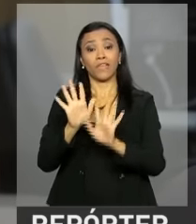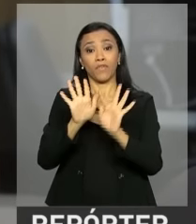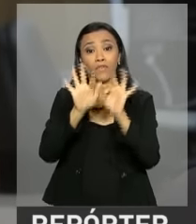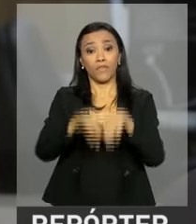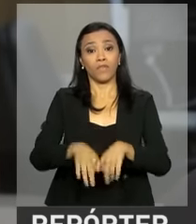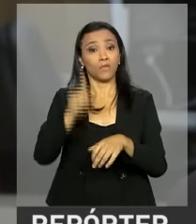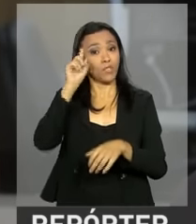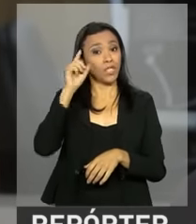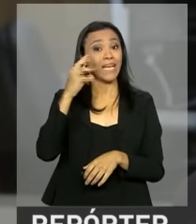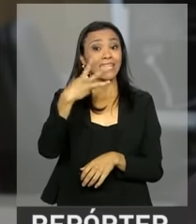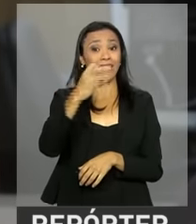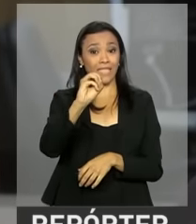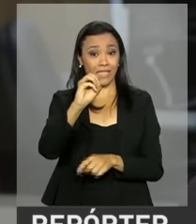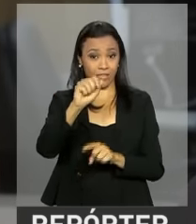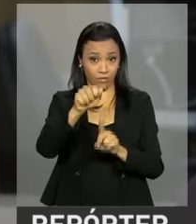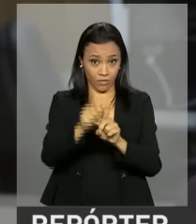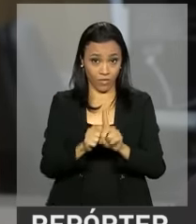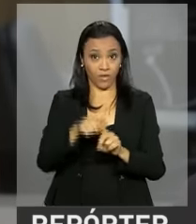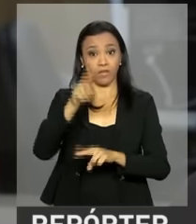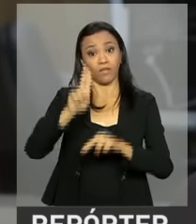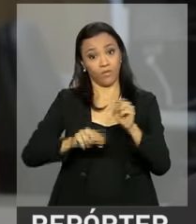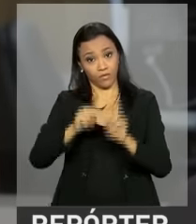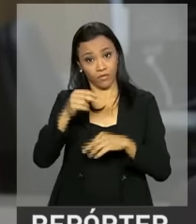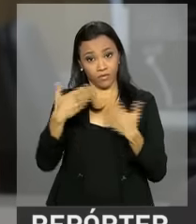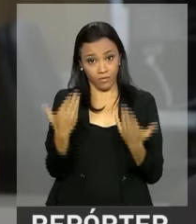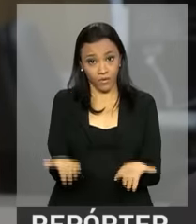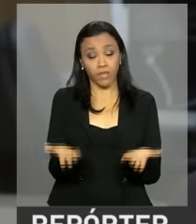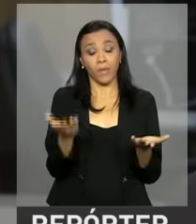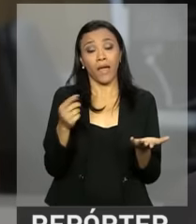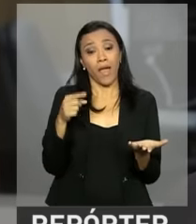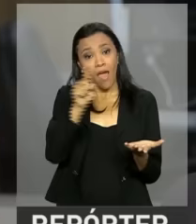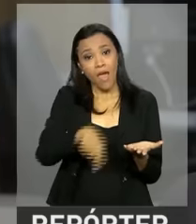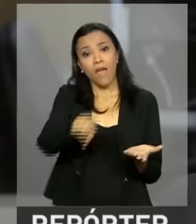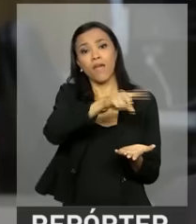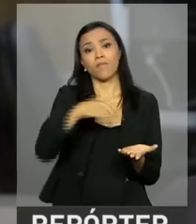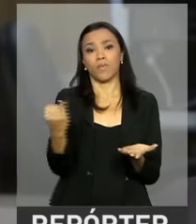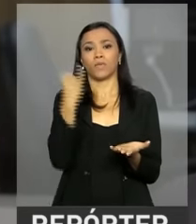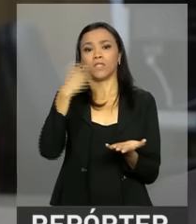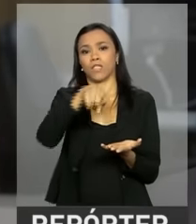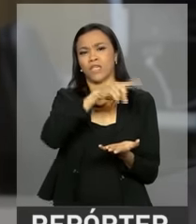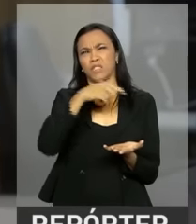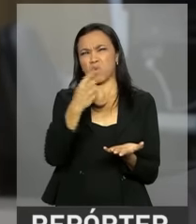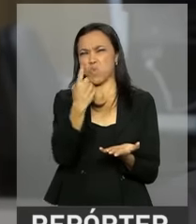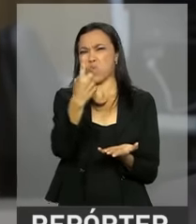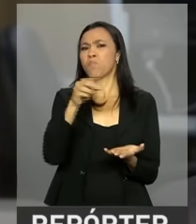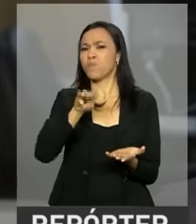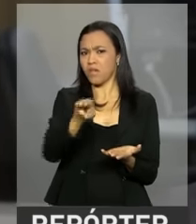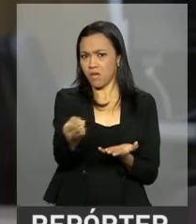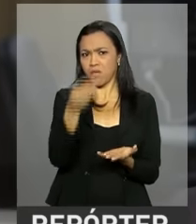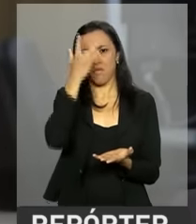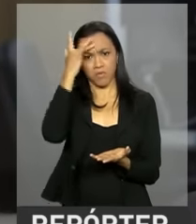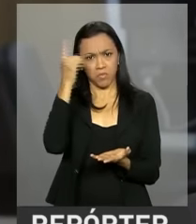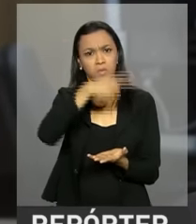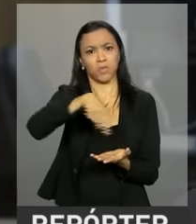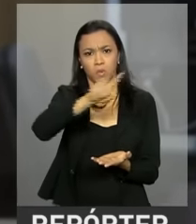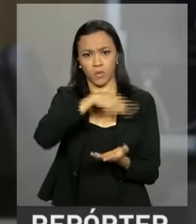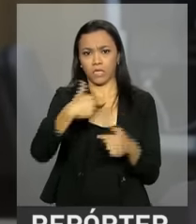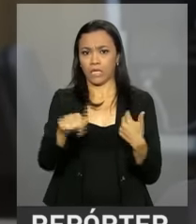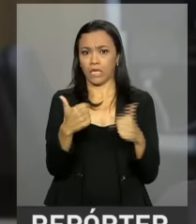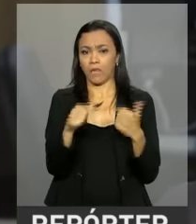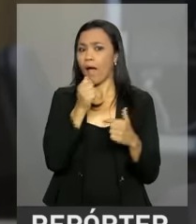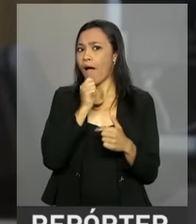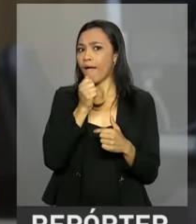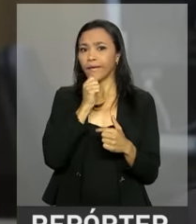30 de junho então é fundamental que esses trabalhadores nós temos ainda em torno de 1 milhão de trabalhadores que